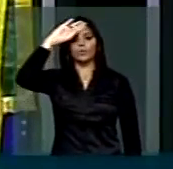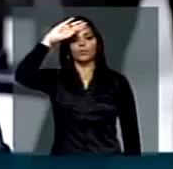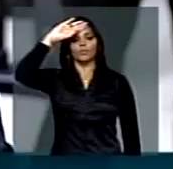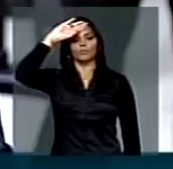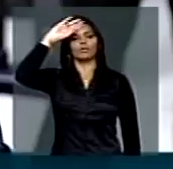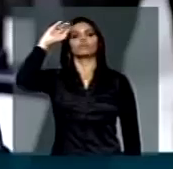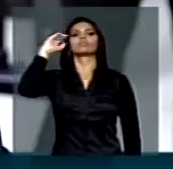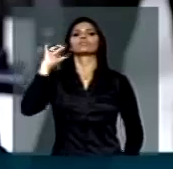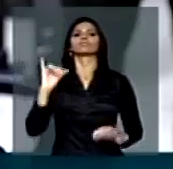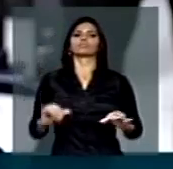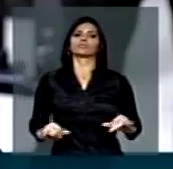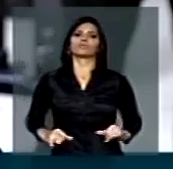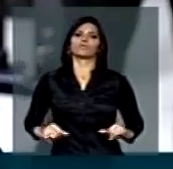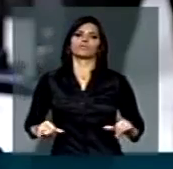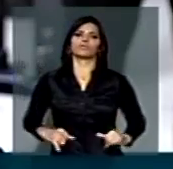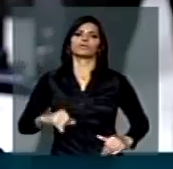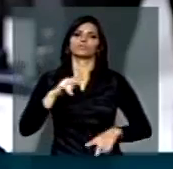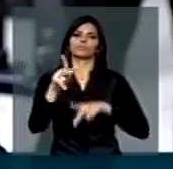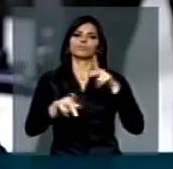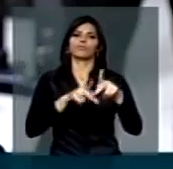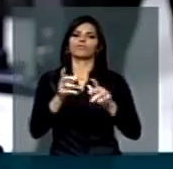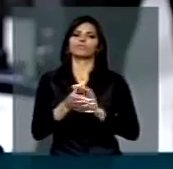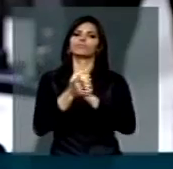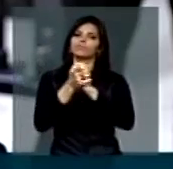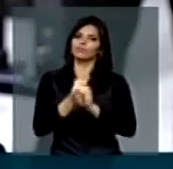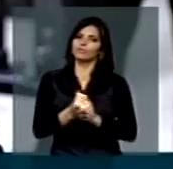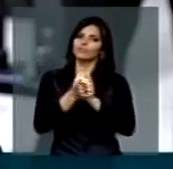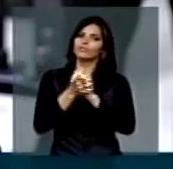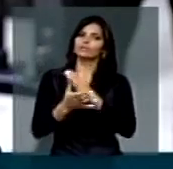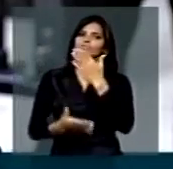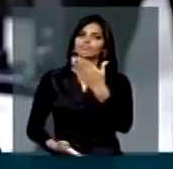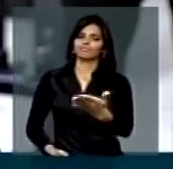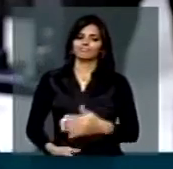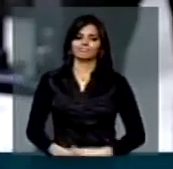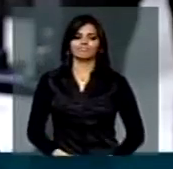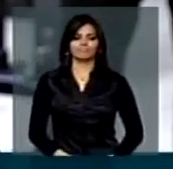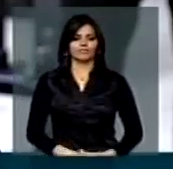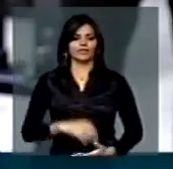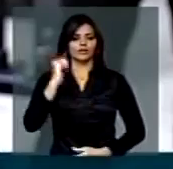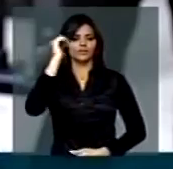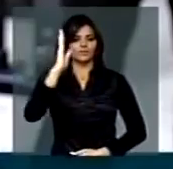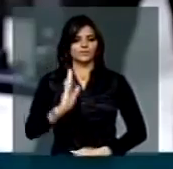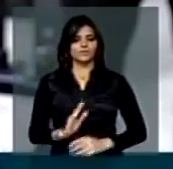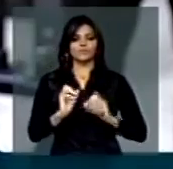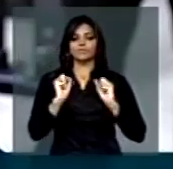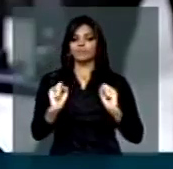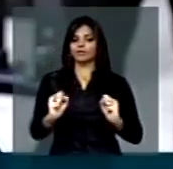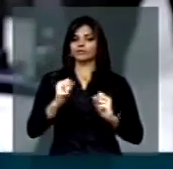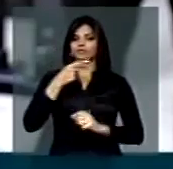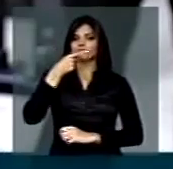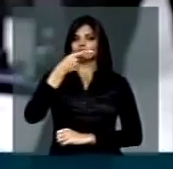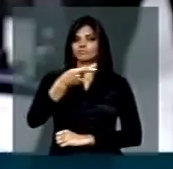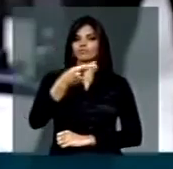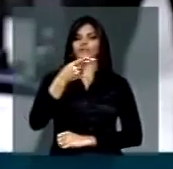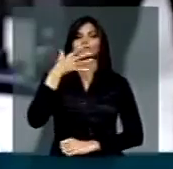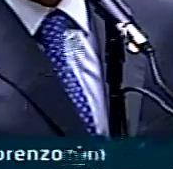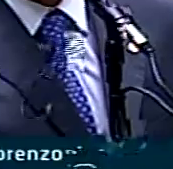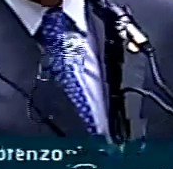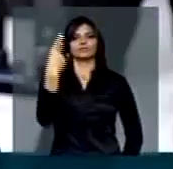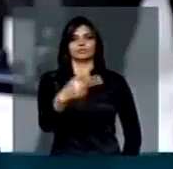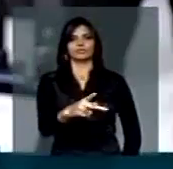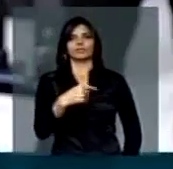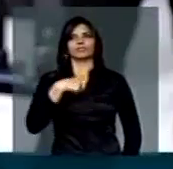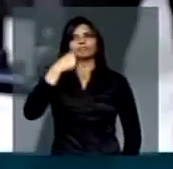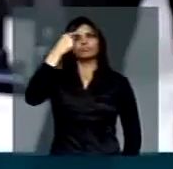tanto sofrimento. Então, cumprimentos, um reconhecimento, e que o Brasil possa, através dessa manifestação de Vossa Excelência, fazer